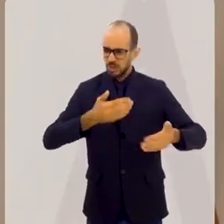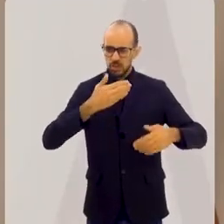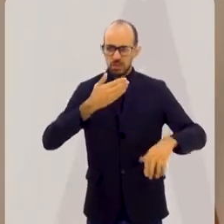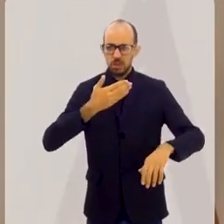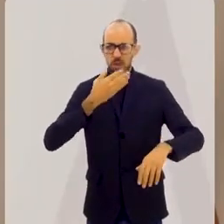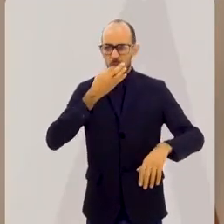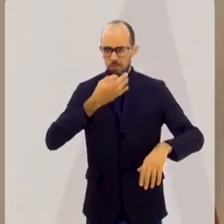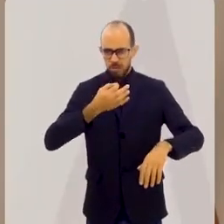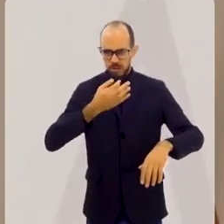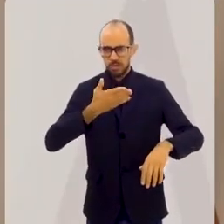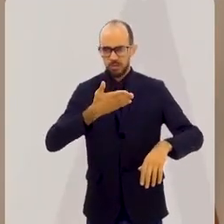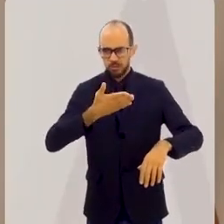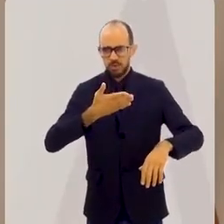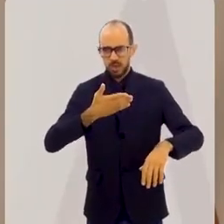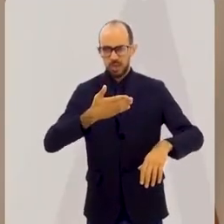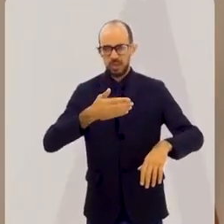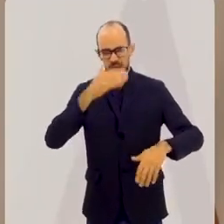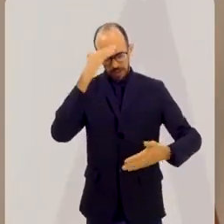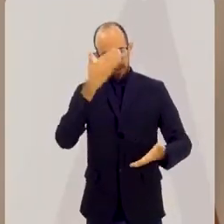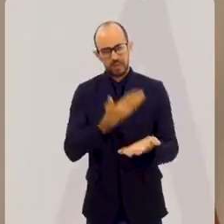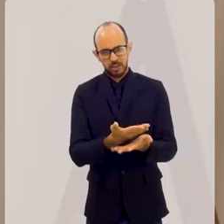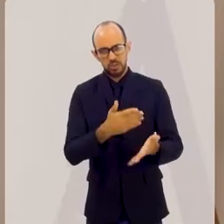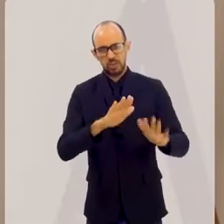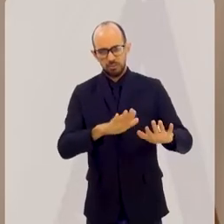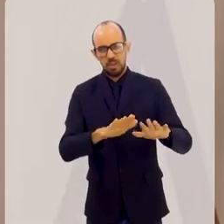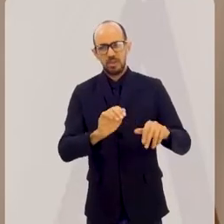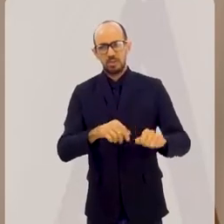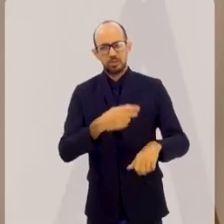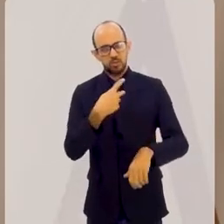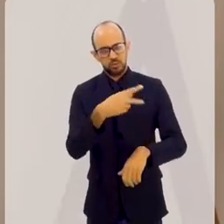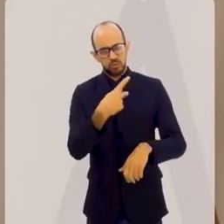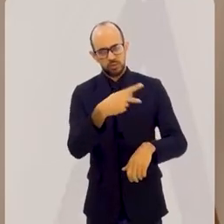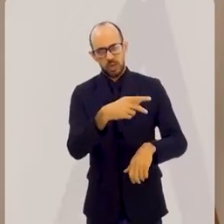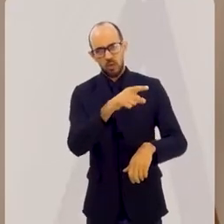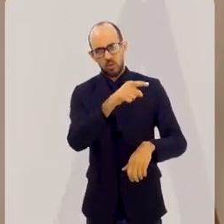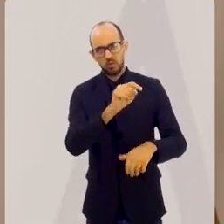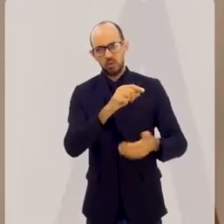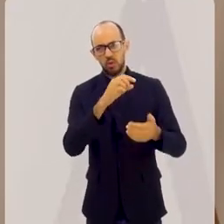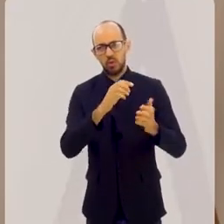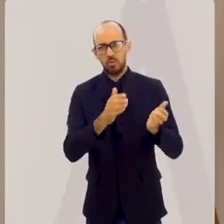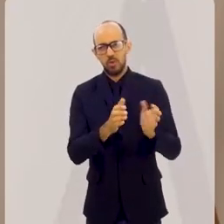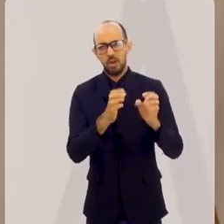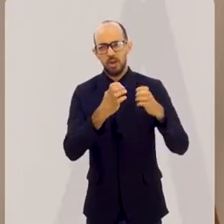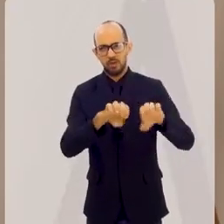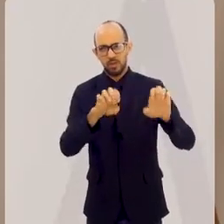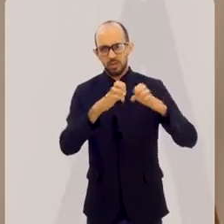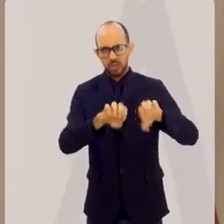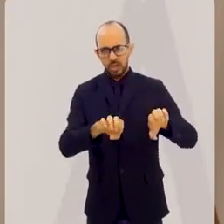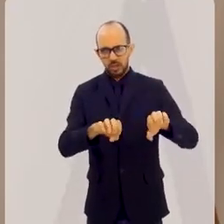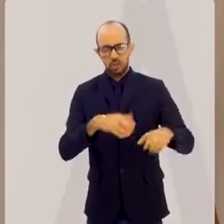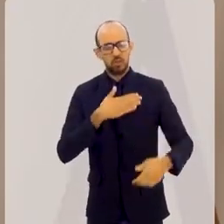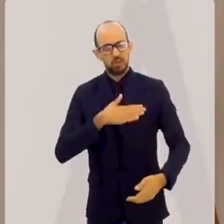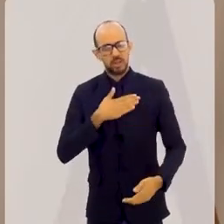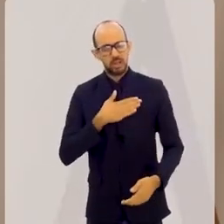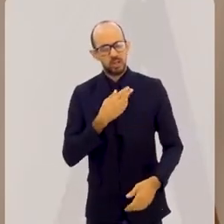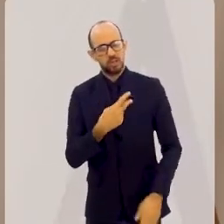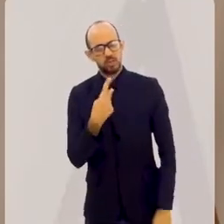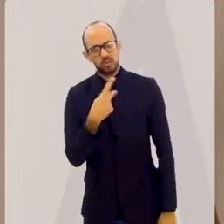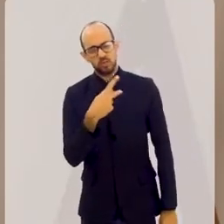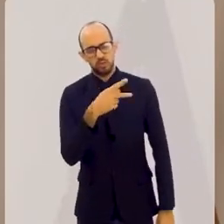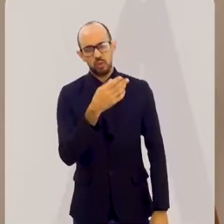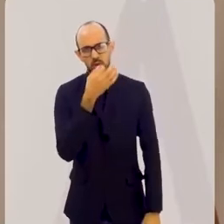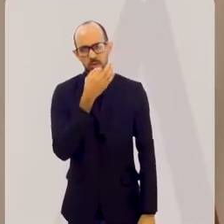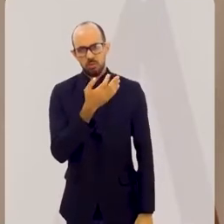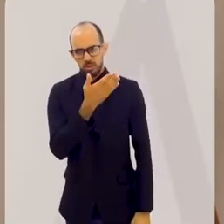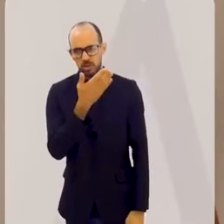de qual seja aquela que ela crê mas no seu caso o senhor como evangélico gostaria que o